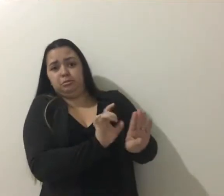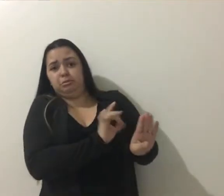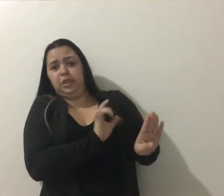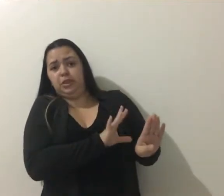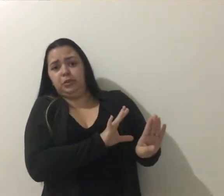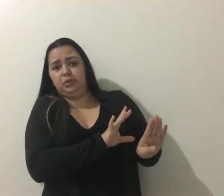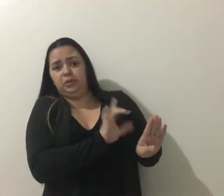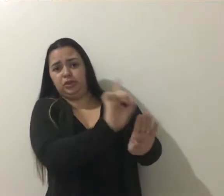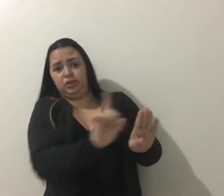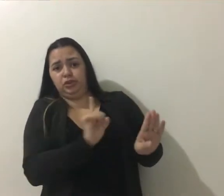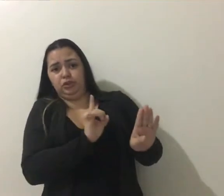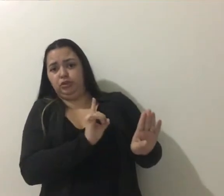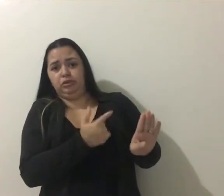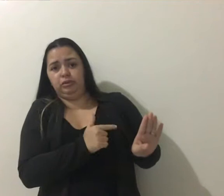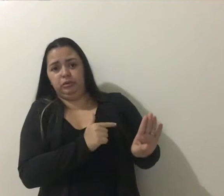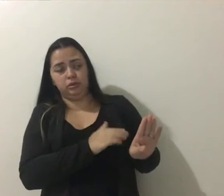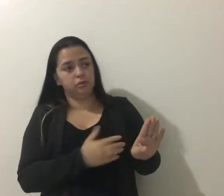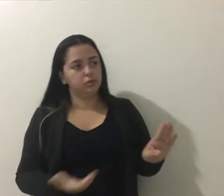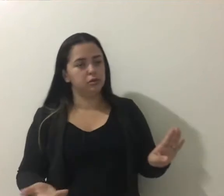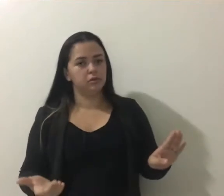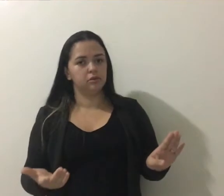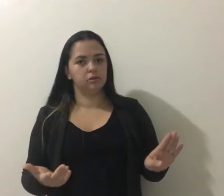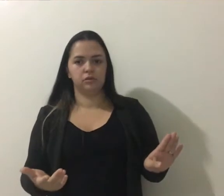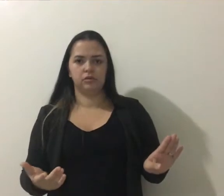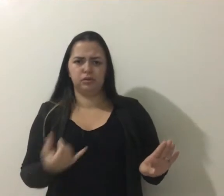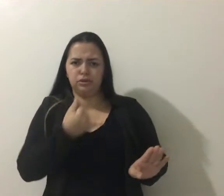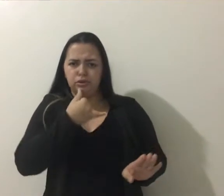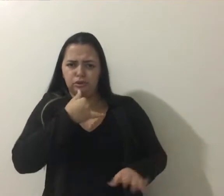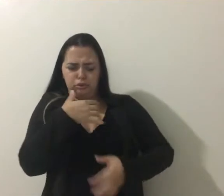a tristeza e a angústia dominam o nosso coração.